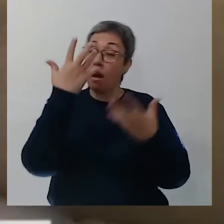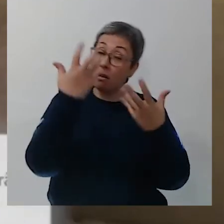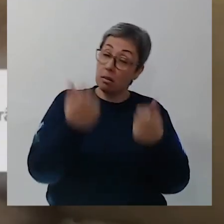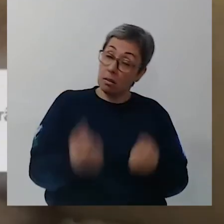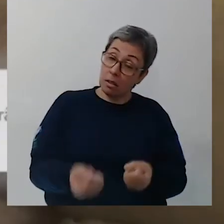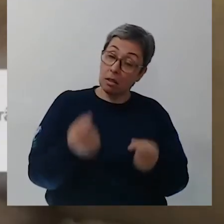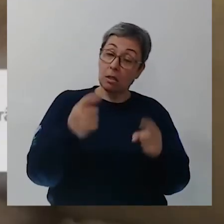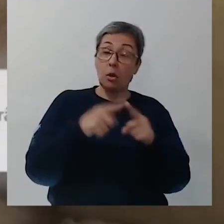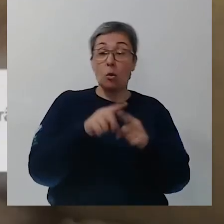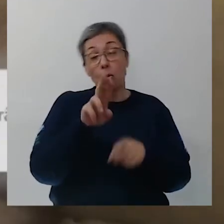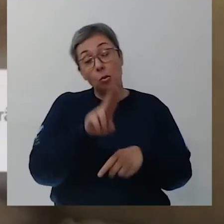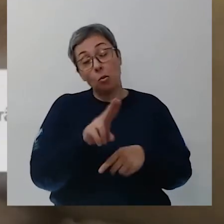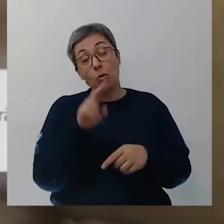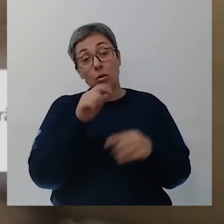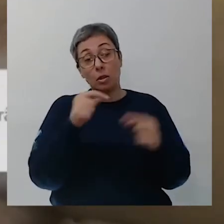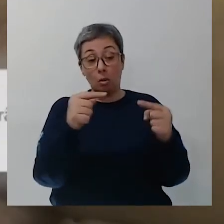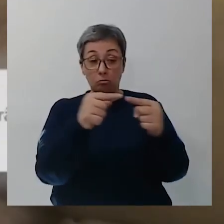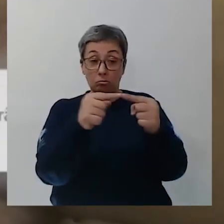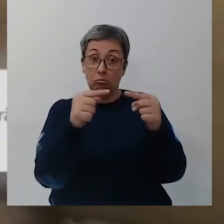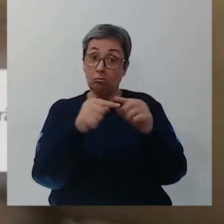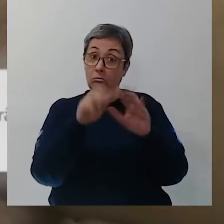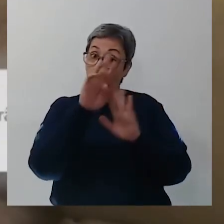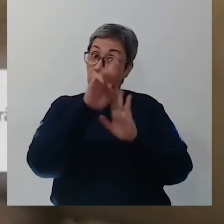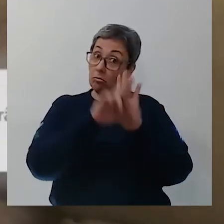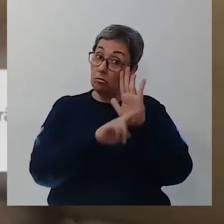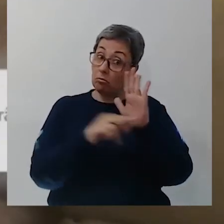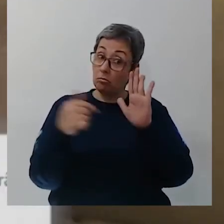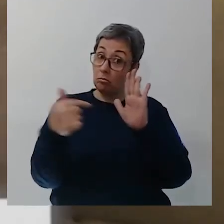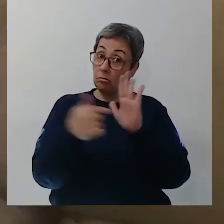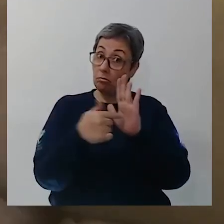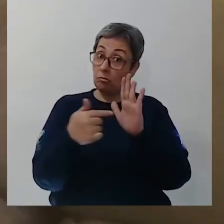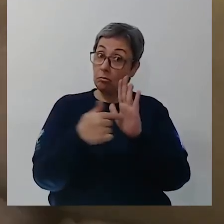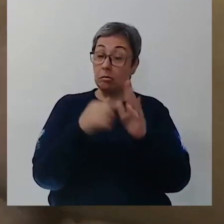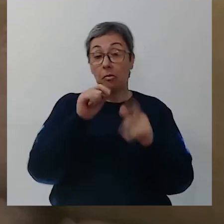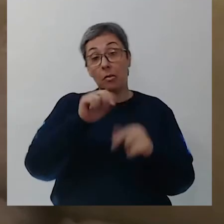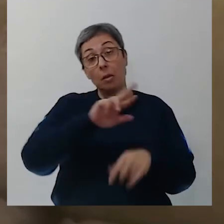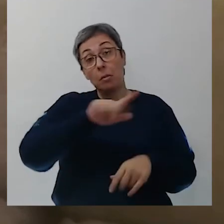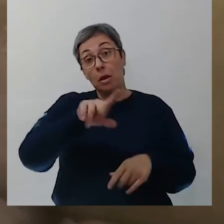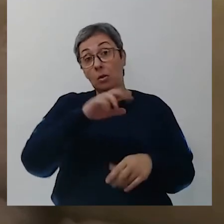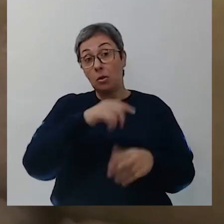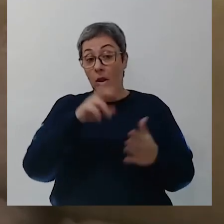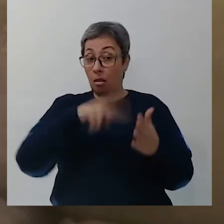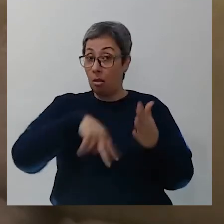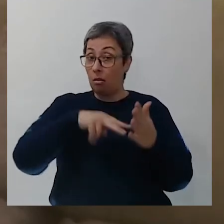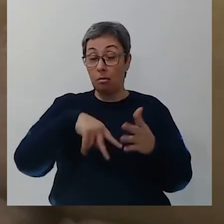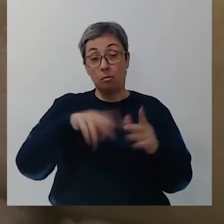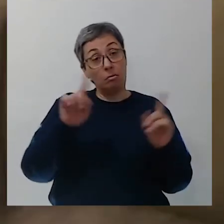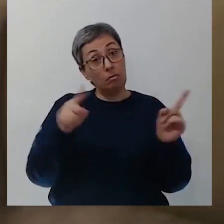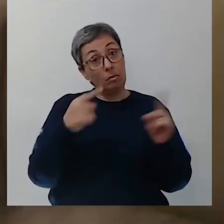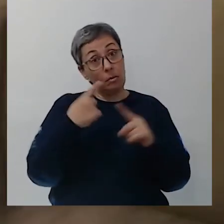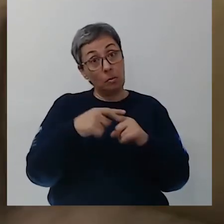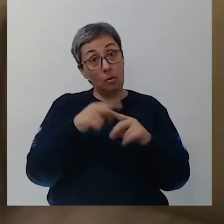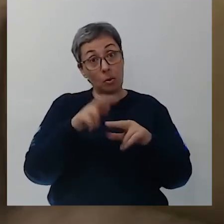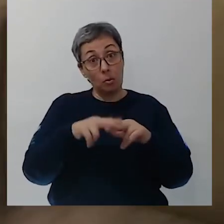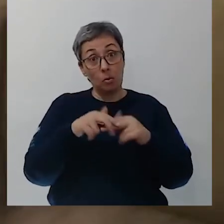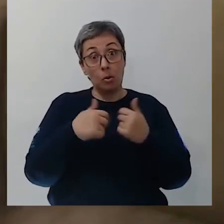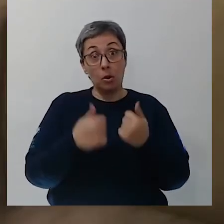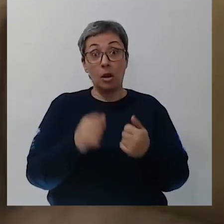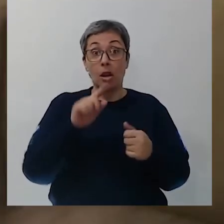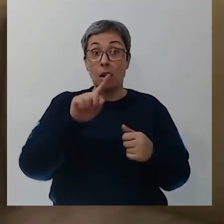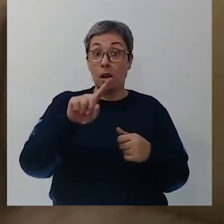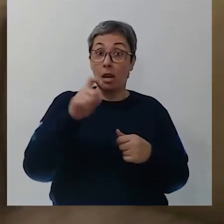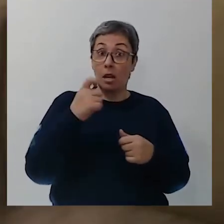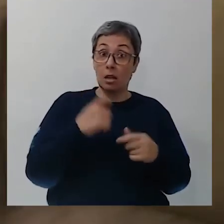aceitou usar a rede de acordo com os termos de uso da empresa, mesmo que a gente não tenha lido eles. É por isso